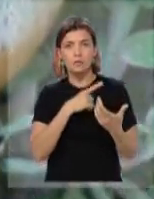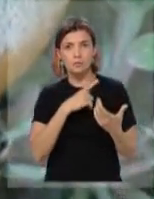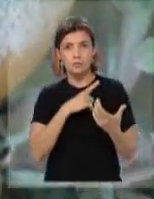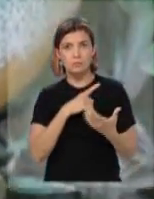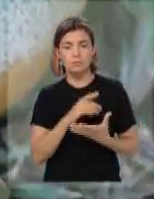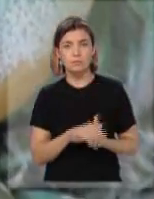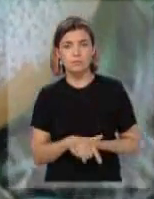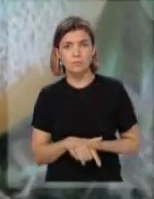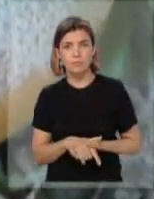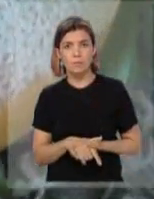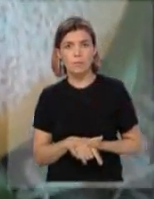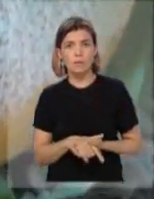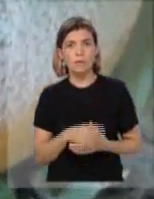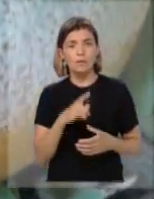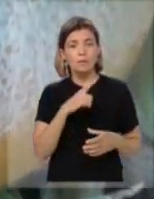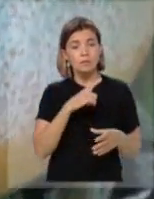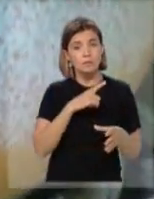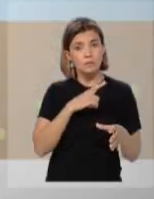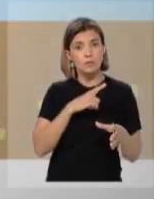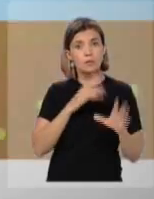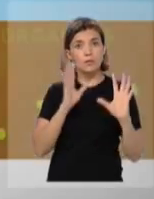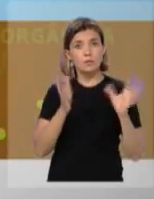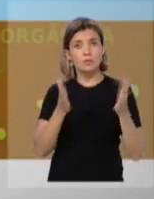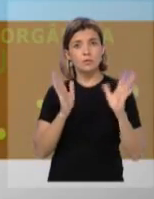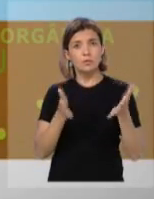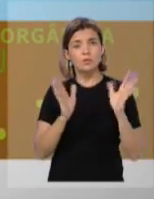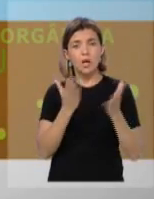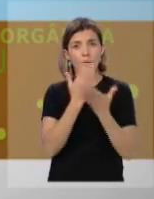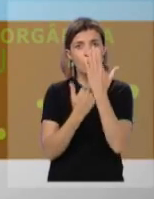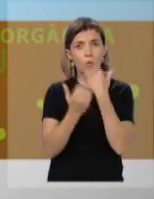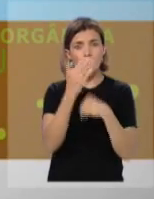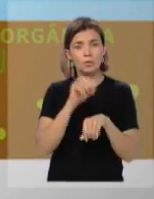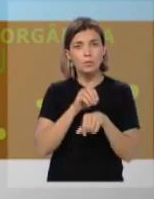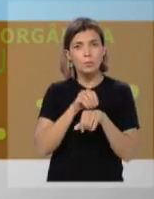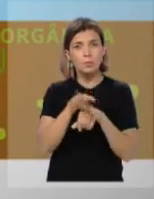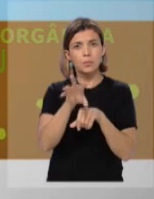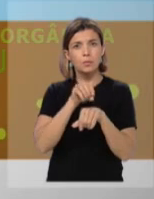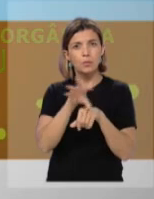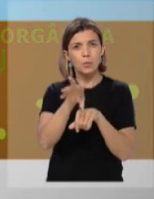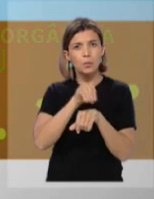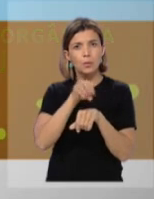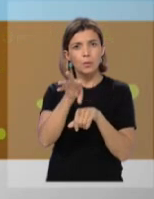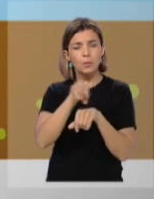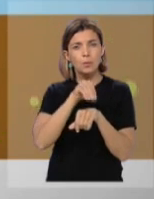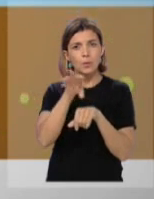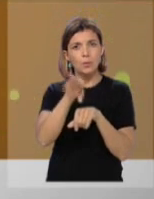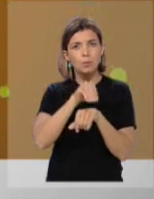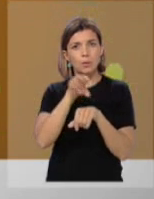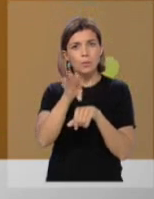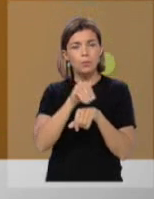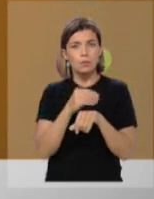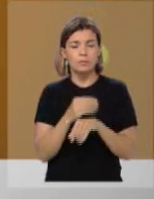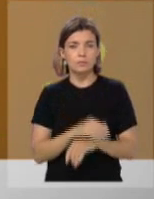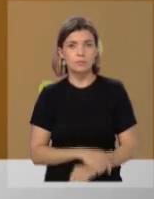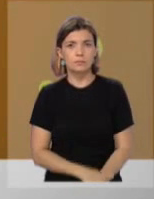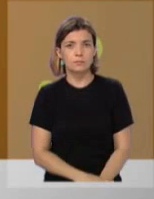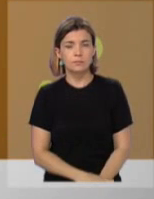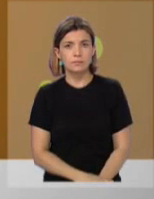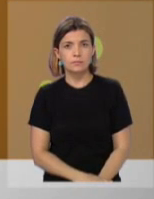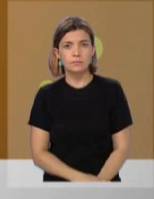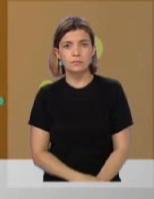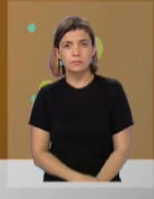objetos. Estes organismos obtêm alimento pela liberação de enzimas que digerem a matéria orgânica.